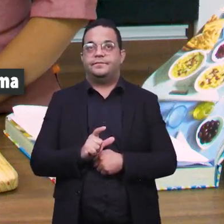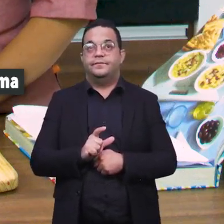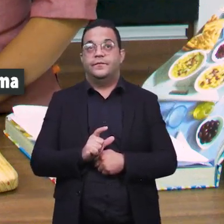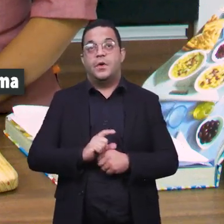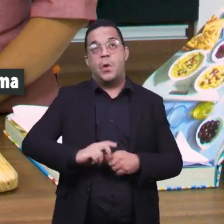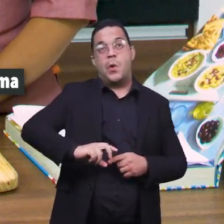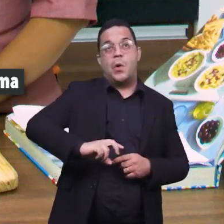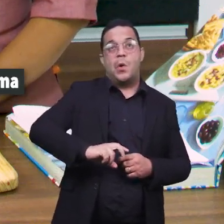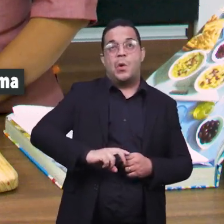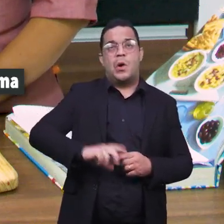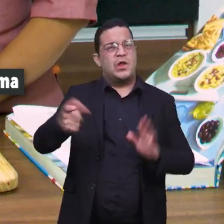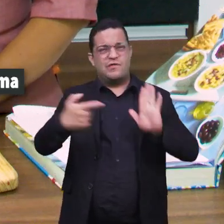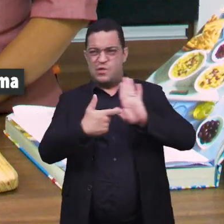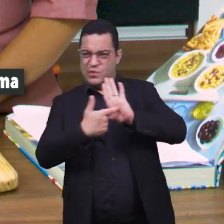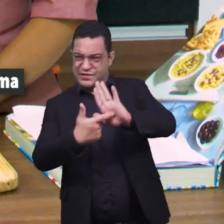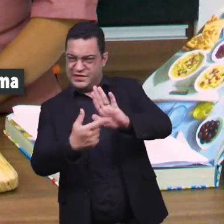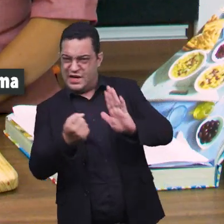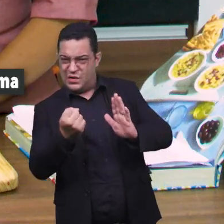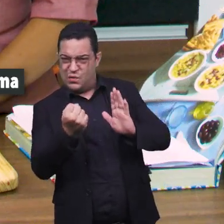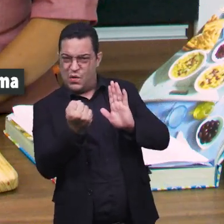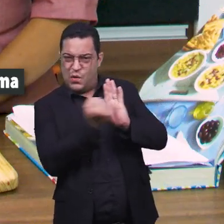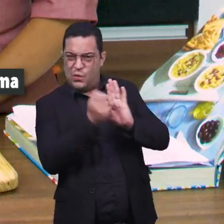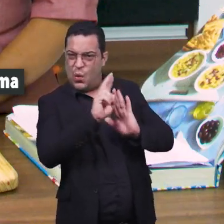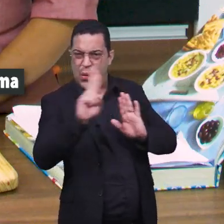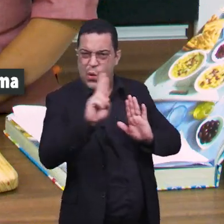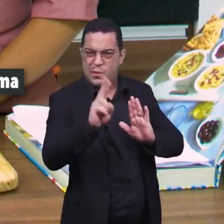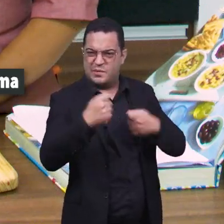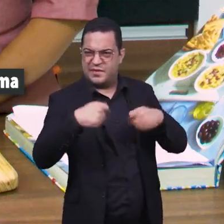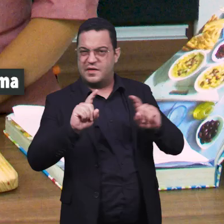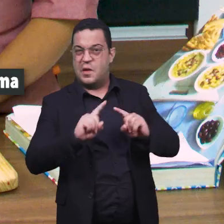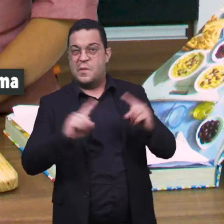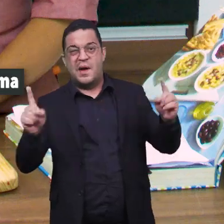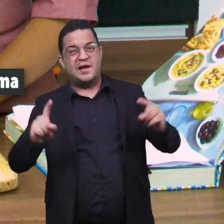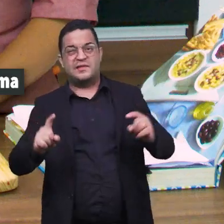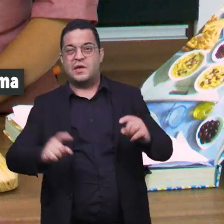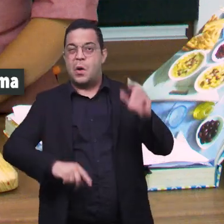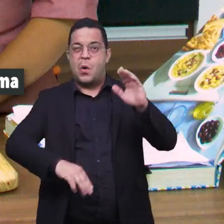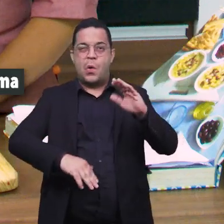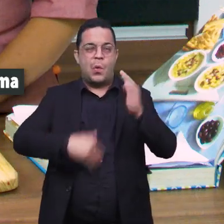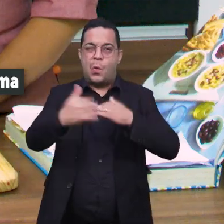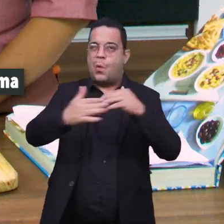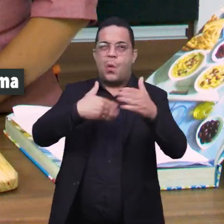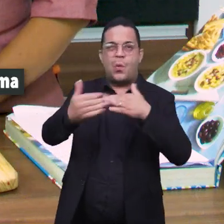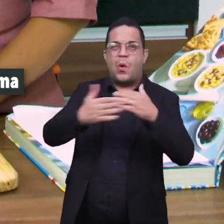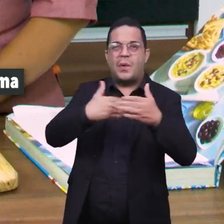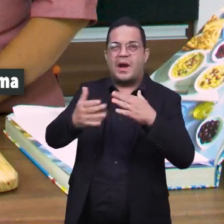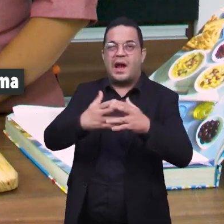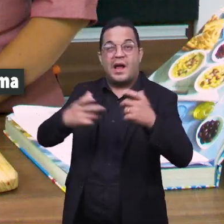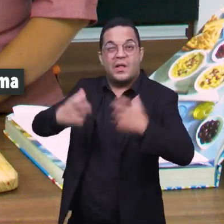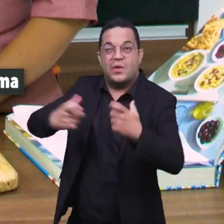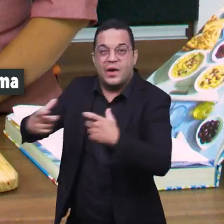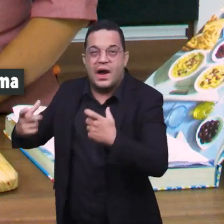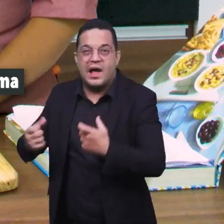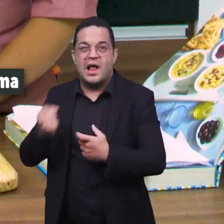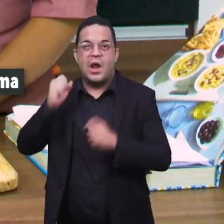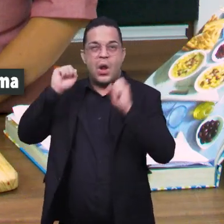mais famosa é essa aqui, mas a gente nem precisa falar, mas hoje a gente já encontra no mercado. É só olhar pelo